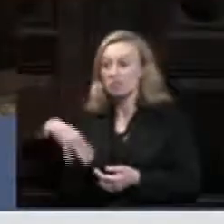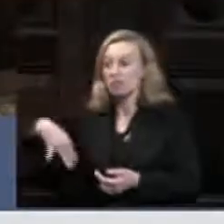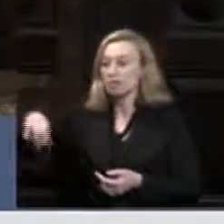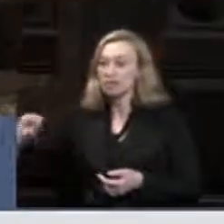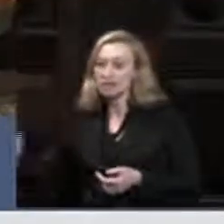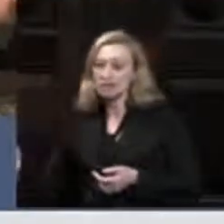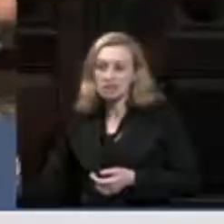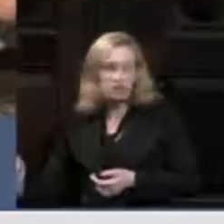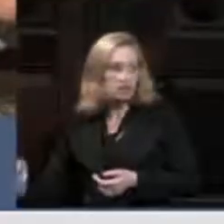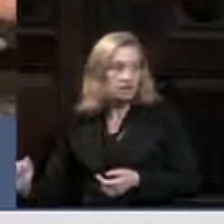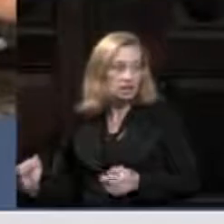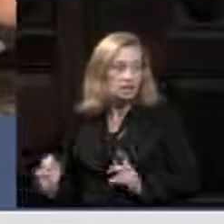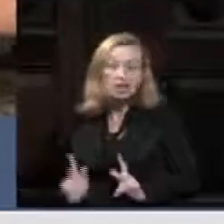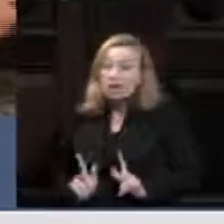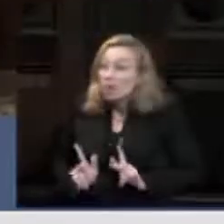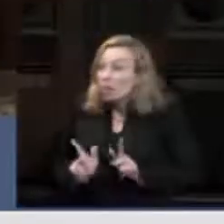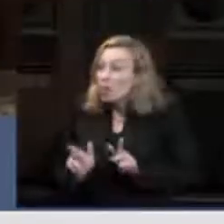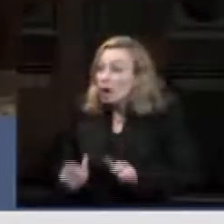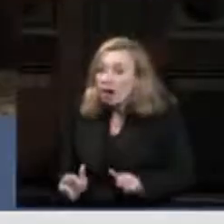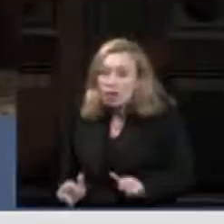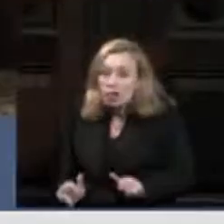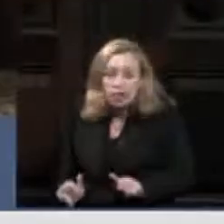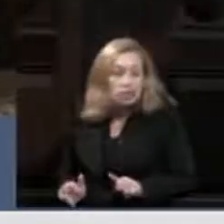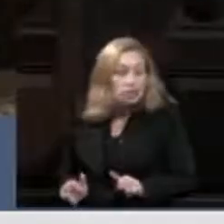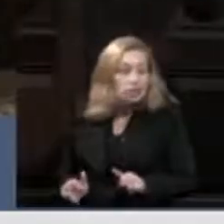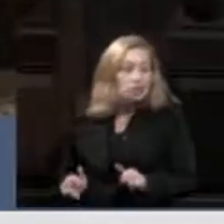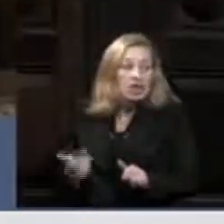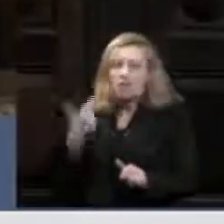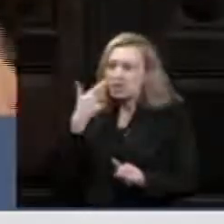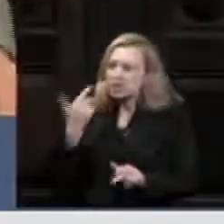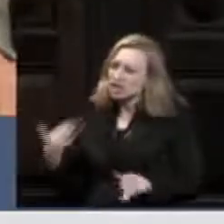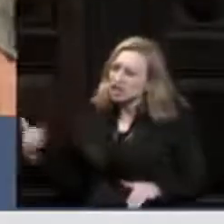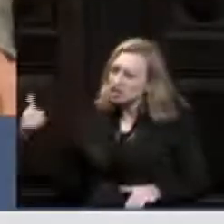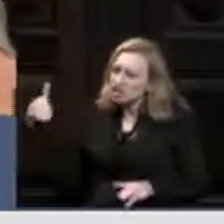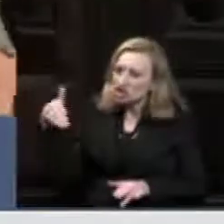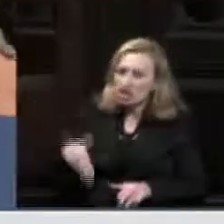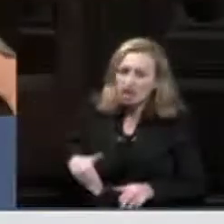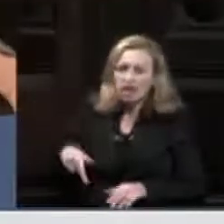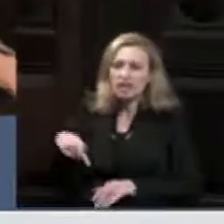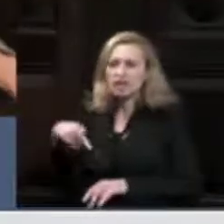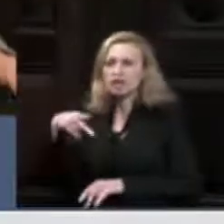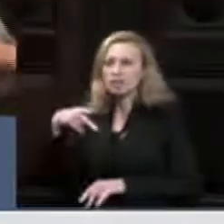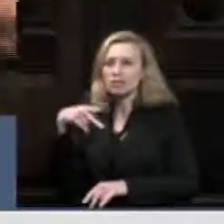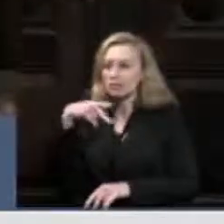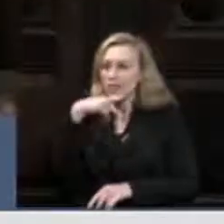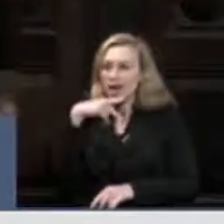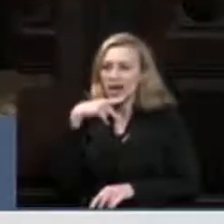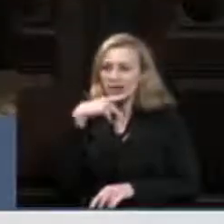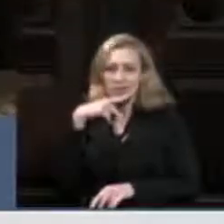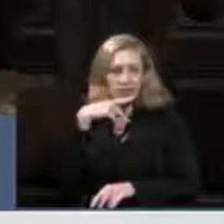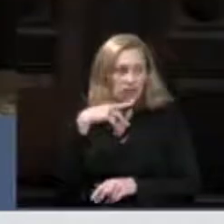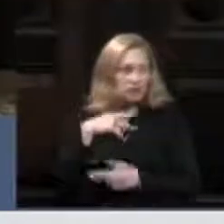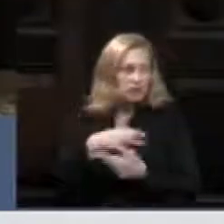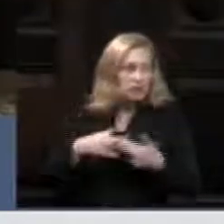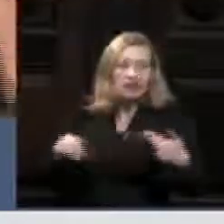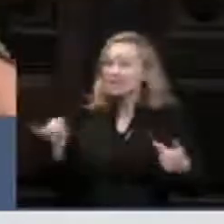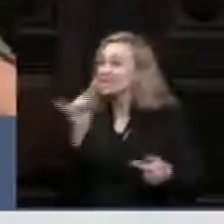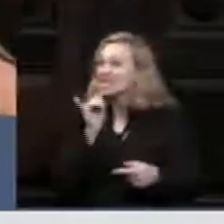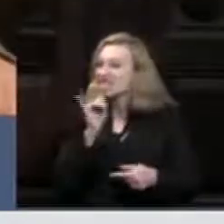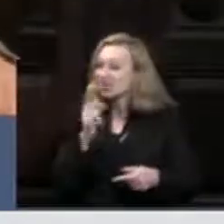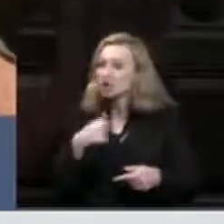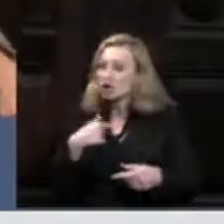como fosse ecumênica. Aí você chega aqui no parlamento, com esses exemplos que eu estou